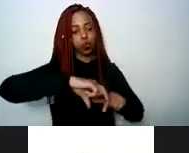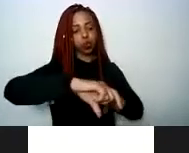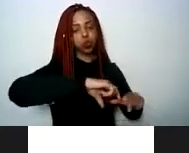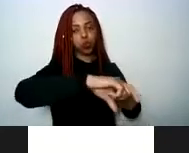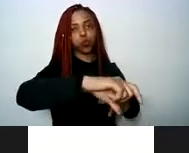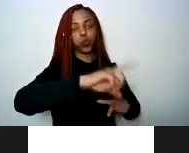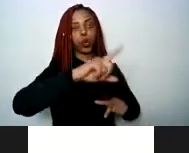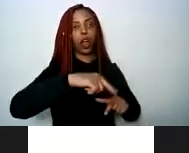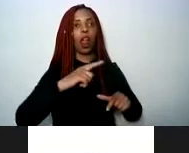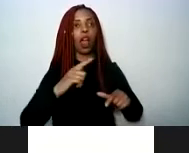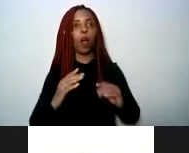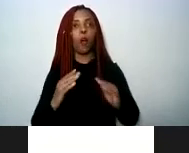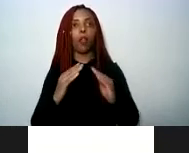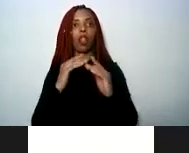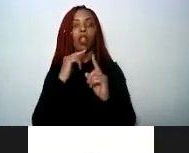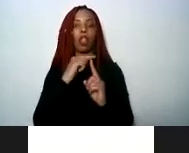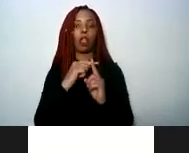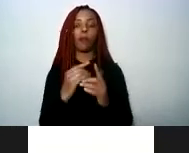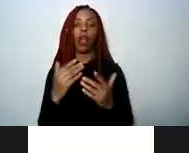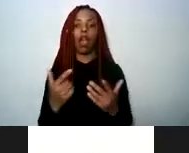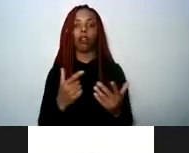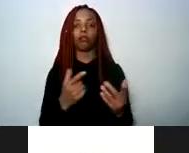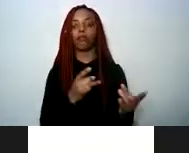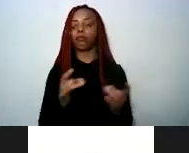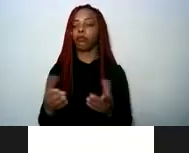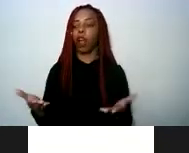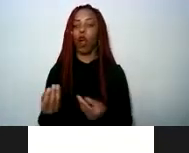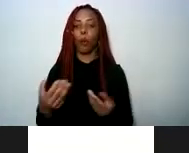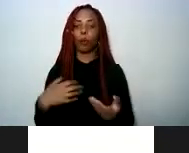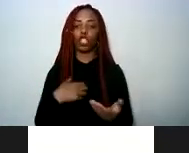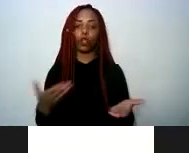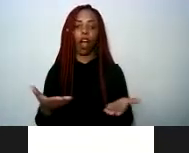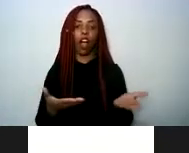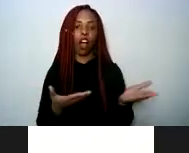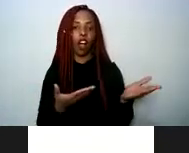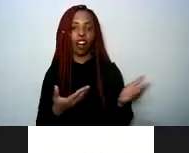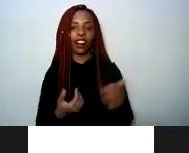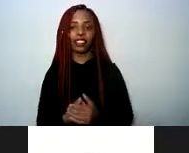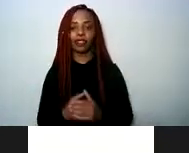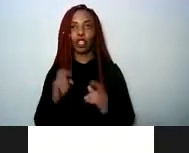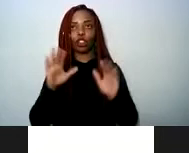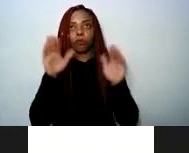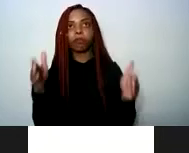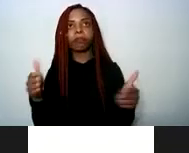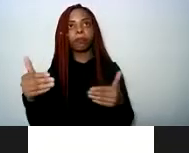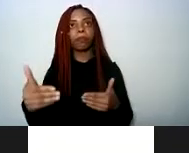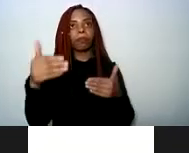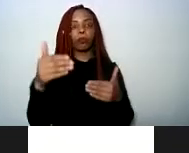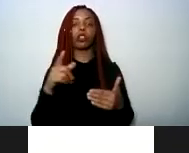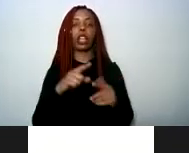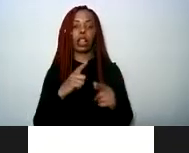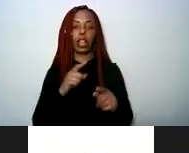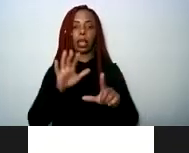e restou a figura que a gente está vendo hoje e além dessas figuras dessas duas imagens